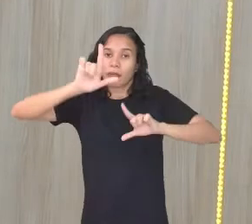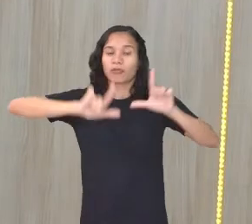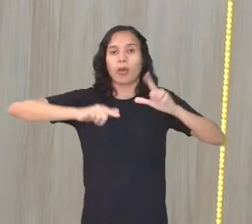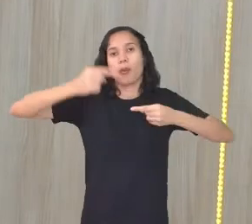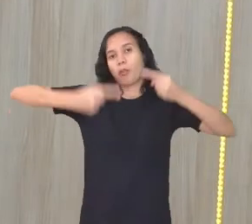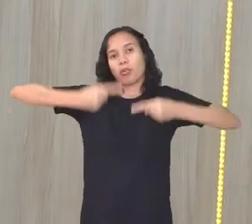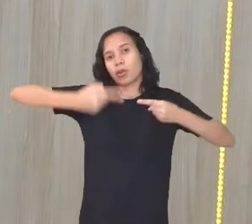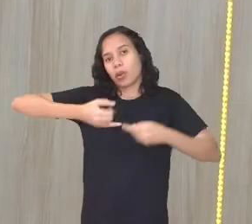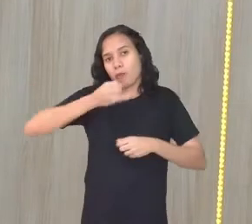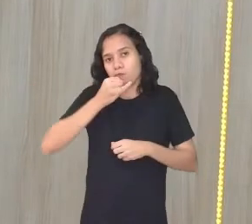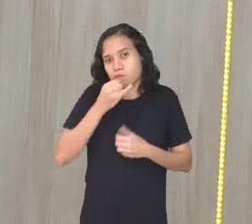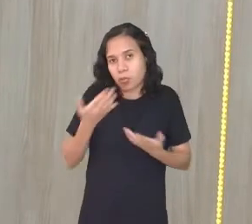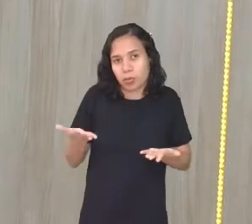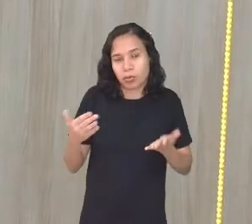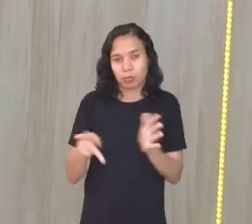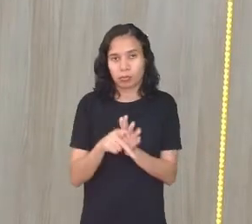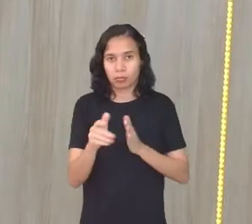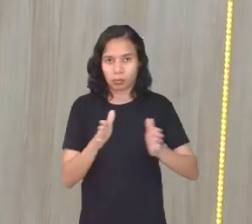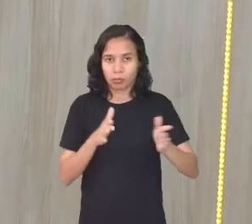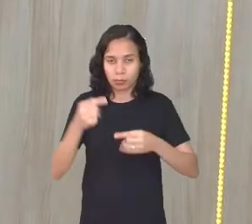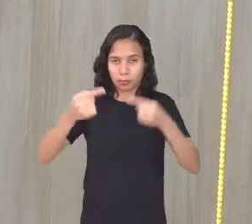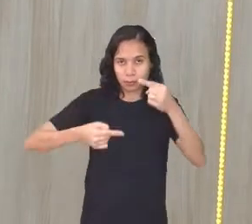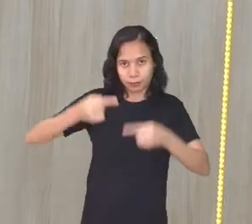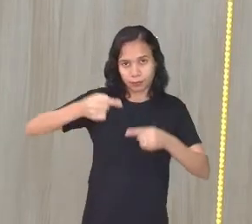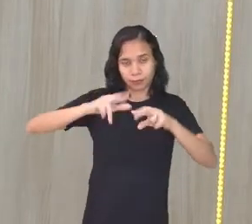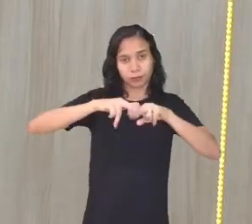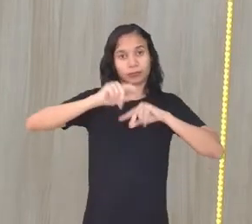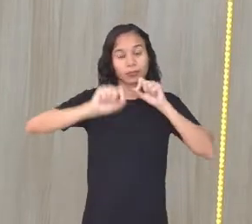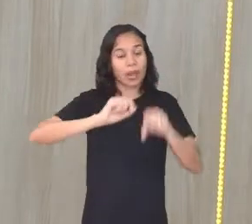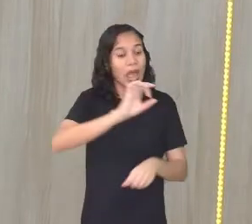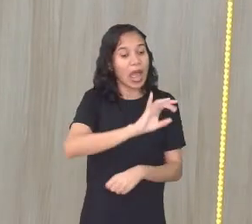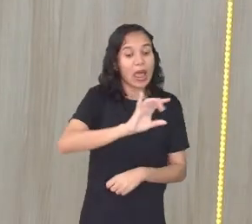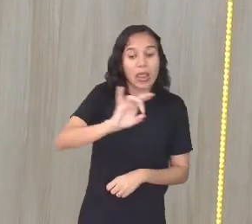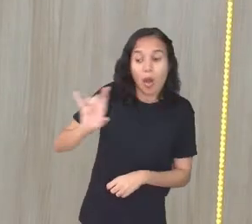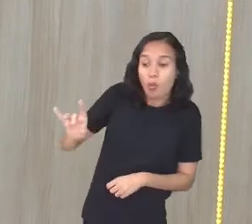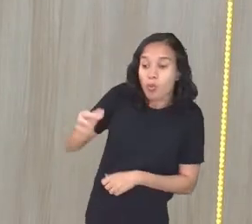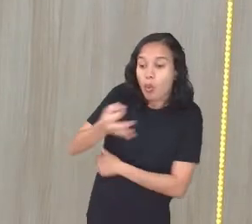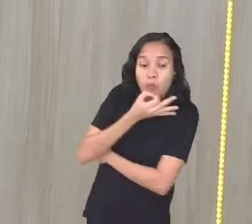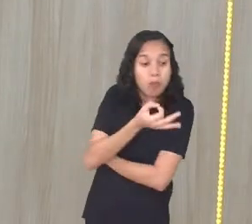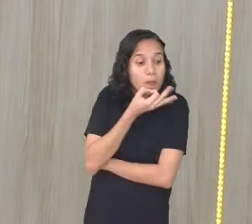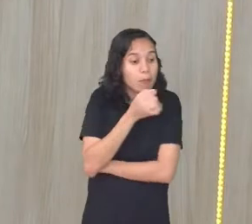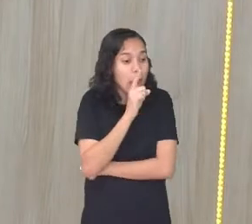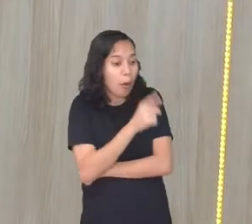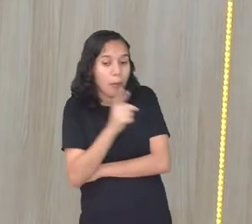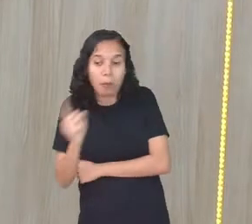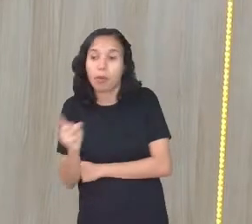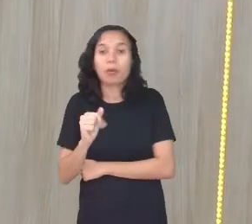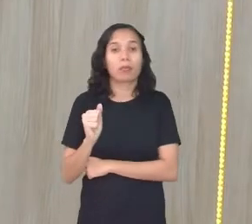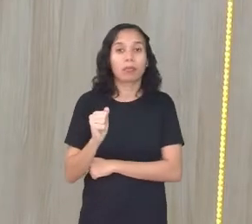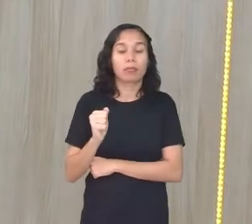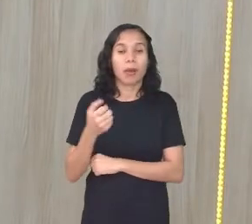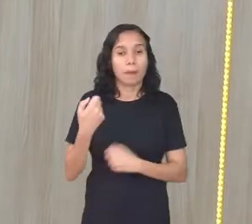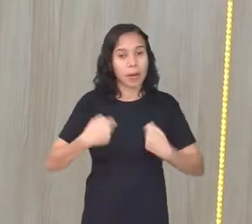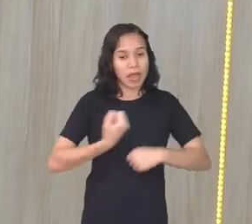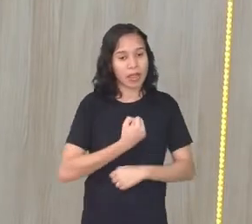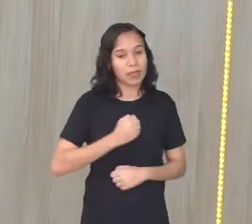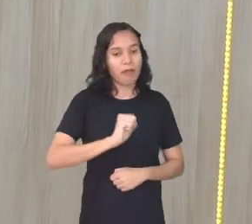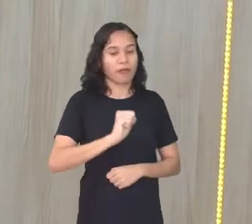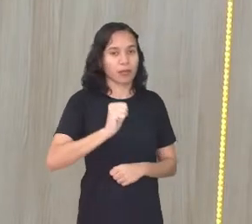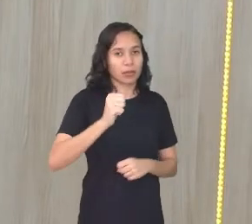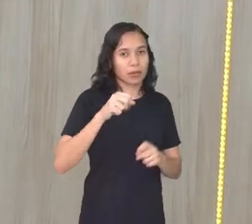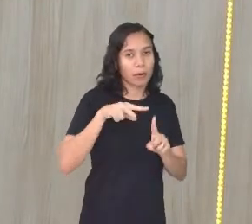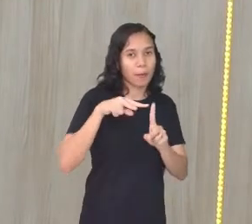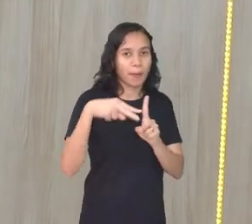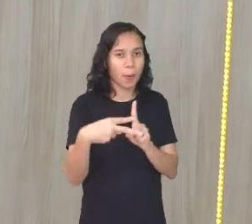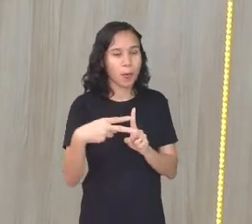por exemplo, não é? Em época de política. Por quê? Cada um tem uma opinião ali, cada um precisa defender seu ponto de vista, cada um precisa vender o